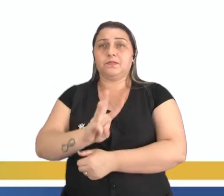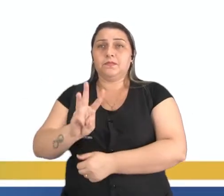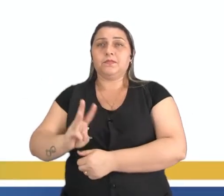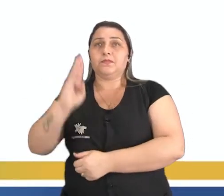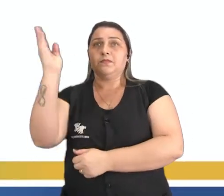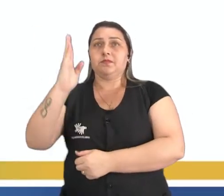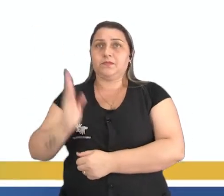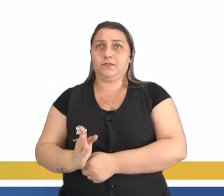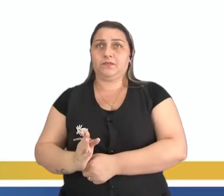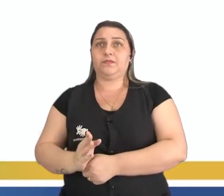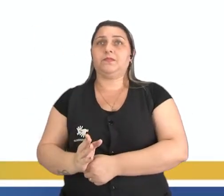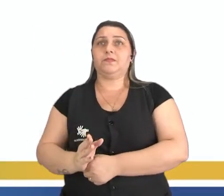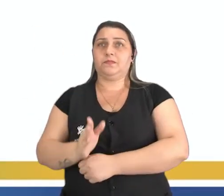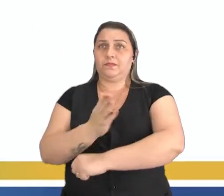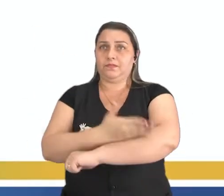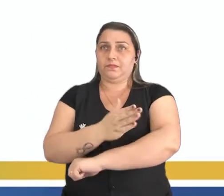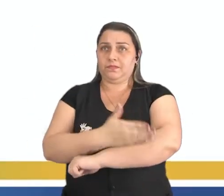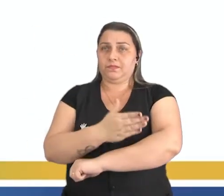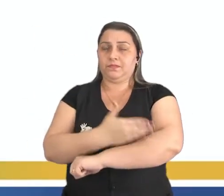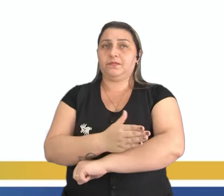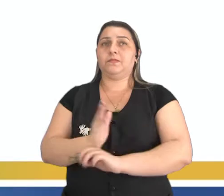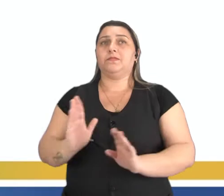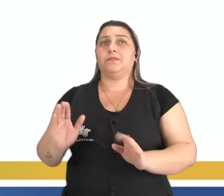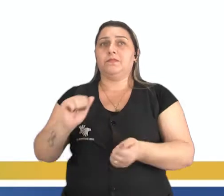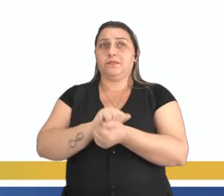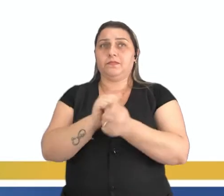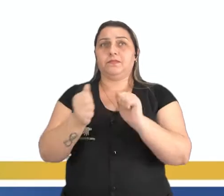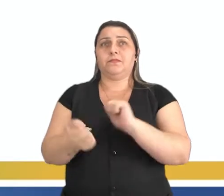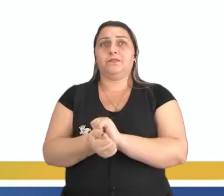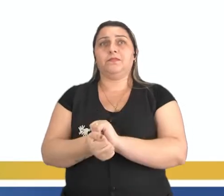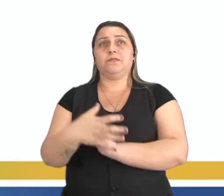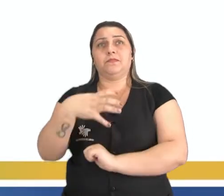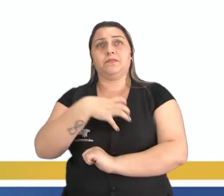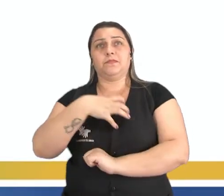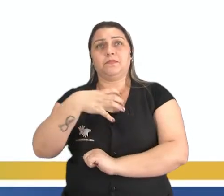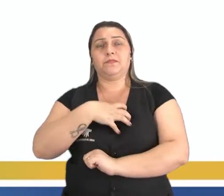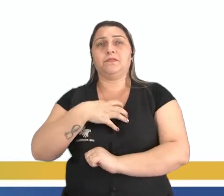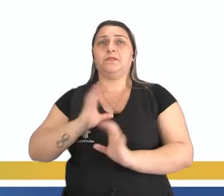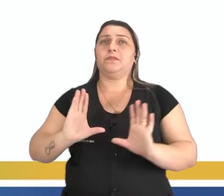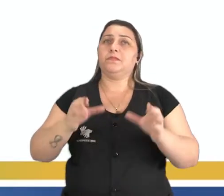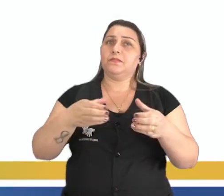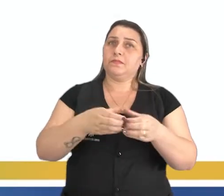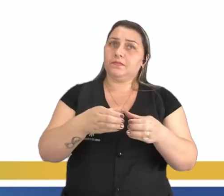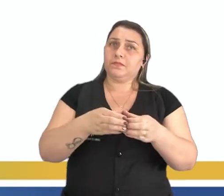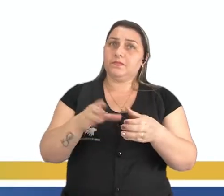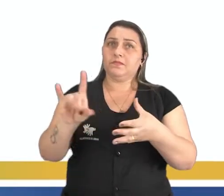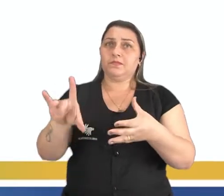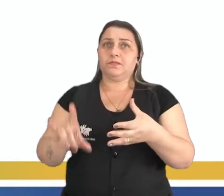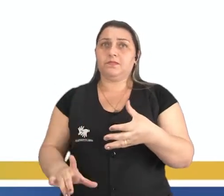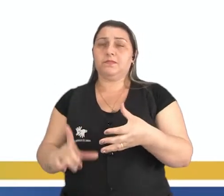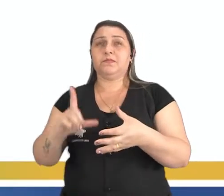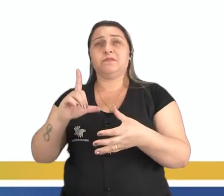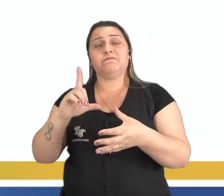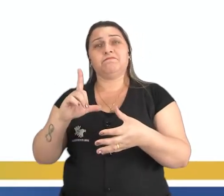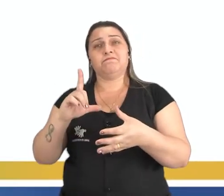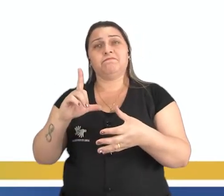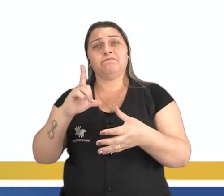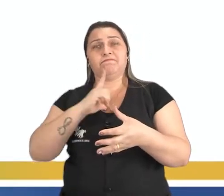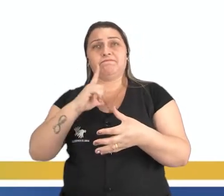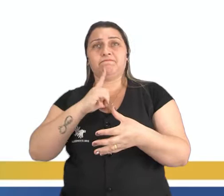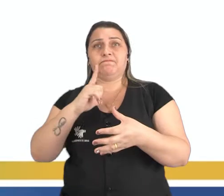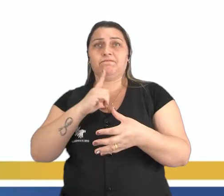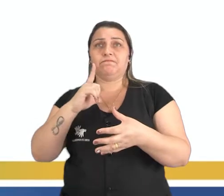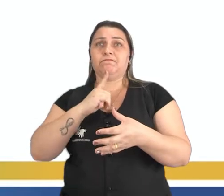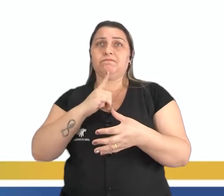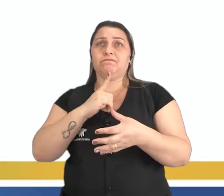Brasil. Esses praticantes foram se adaptando ao estilo e formando grupos, né?